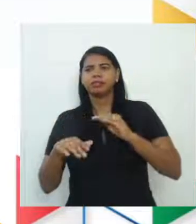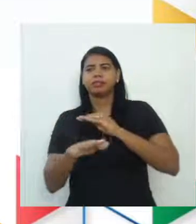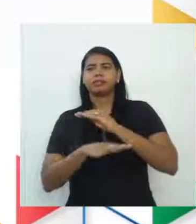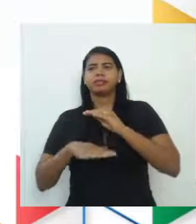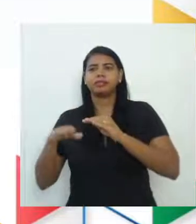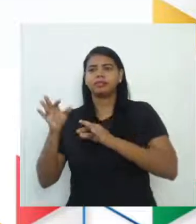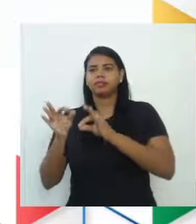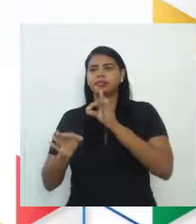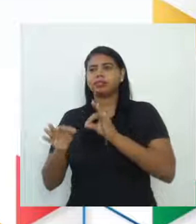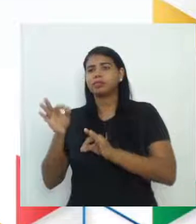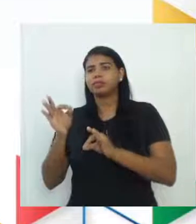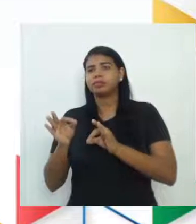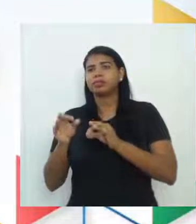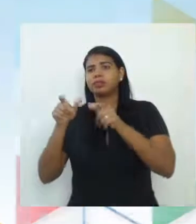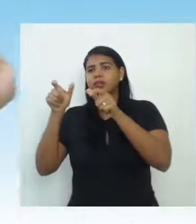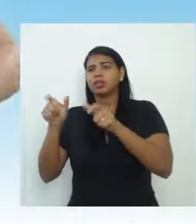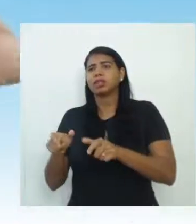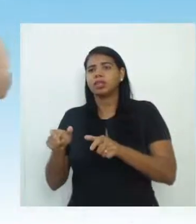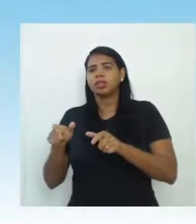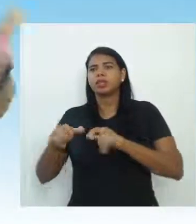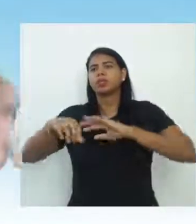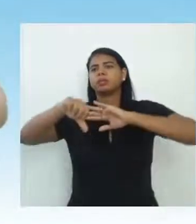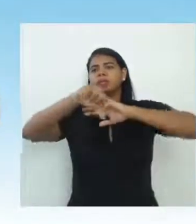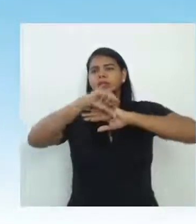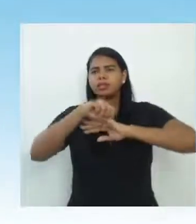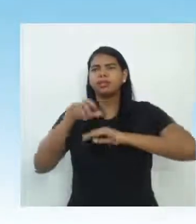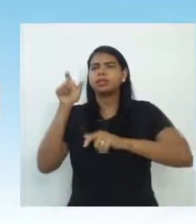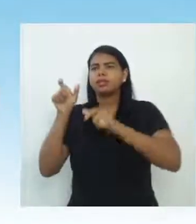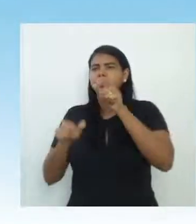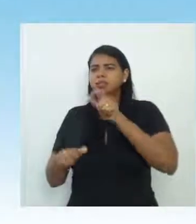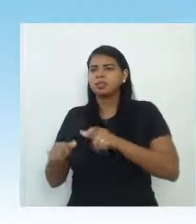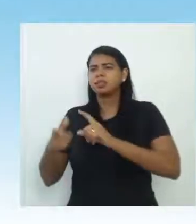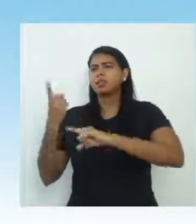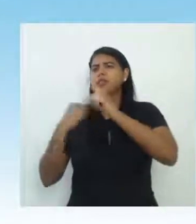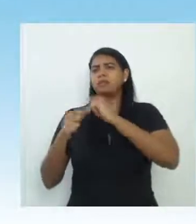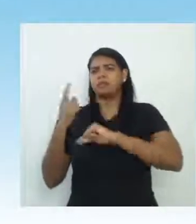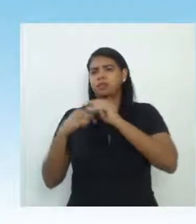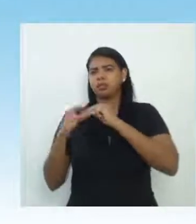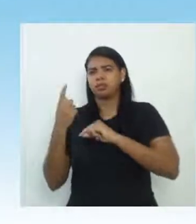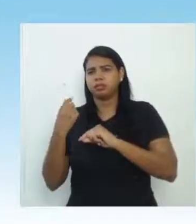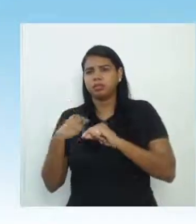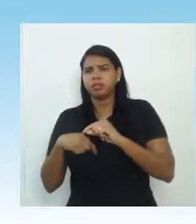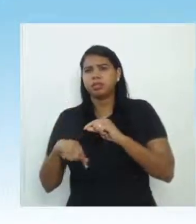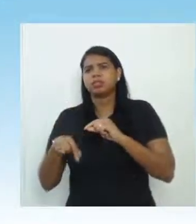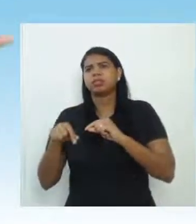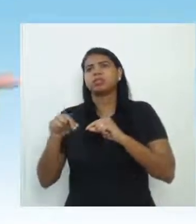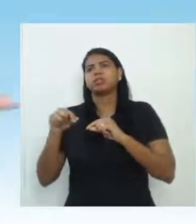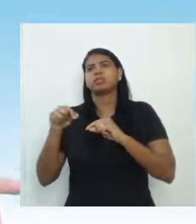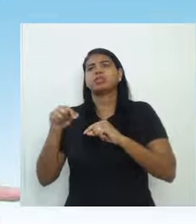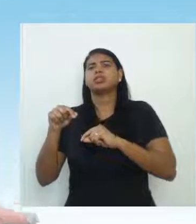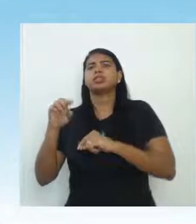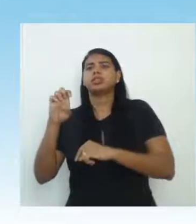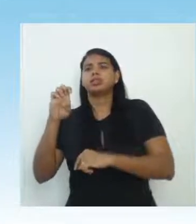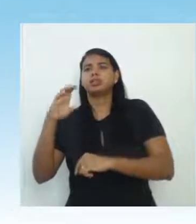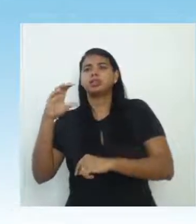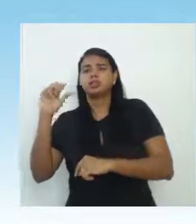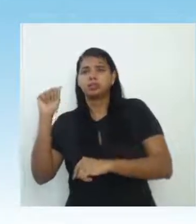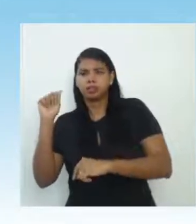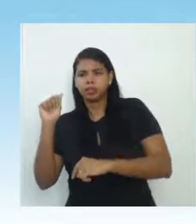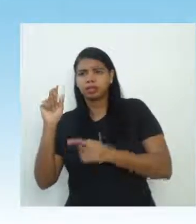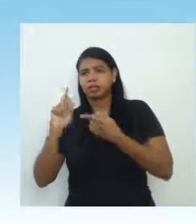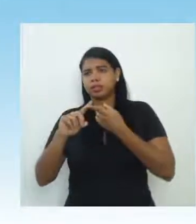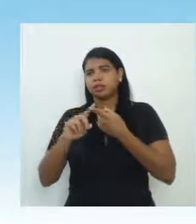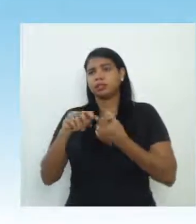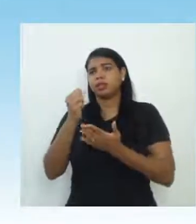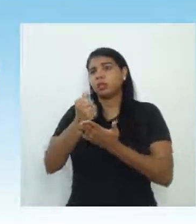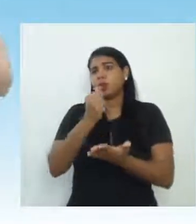Porque todas, seja o Código Penal, Civil, Administrativo, o ECA, que é o Estatuto da Criança e do Adolescente, o Código